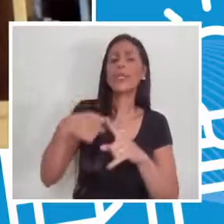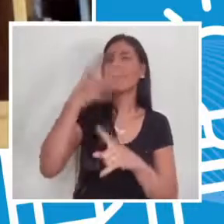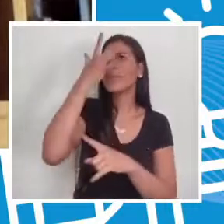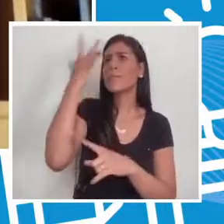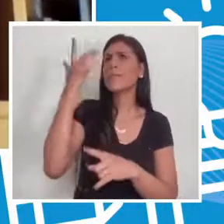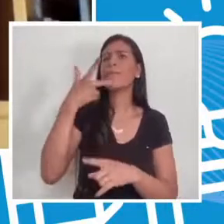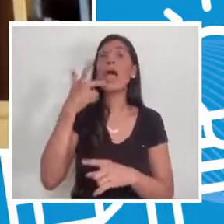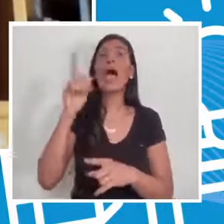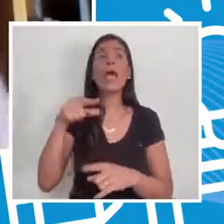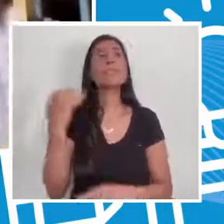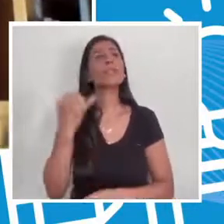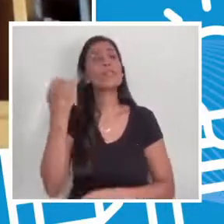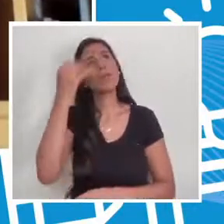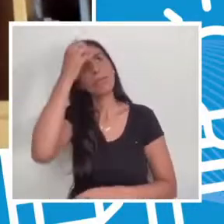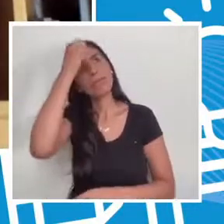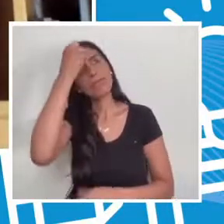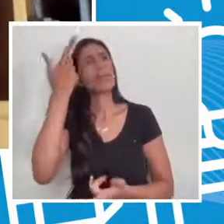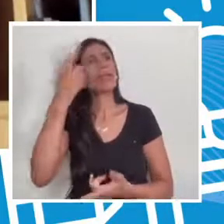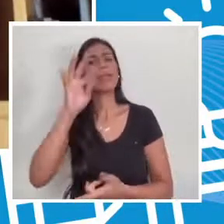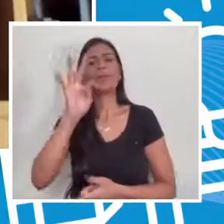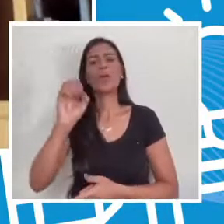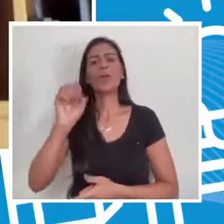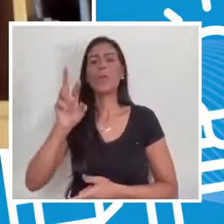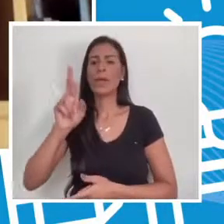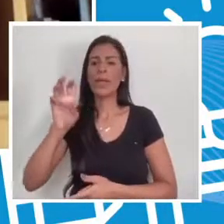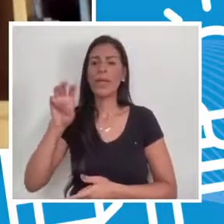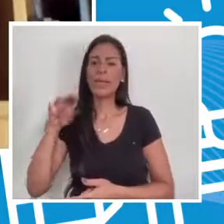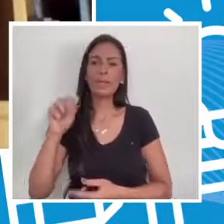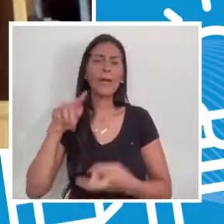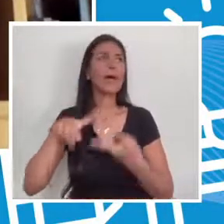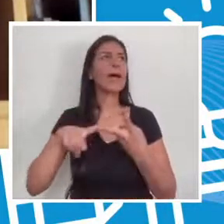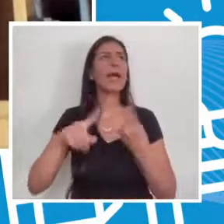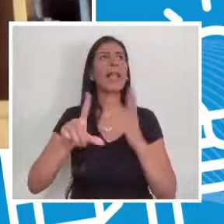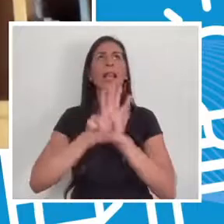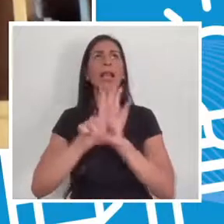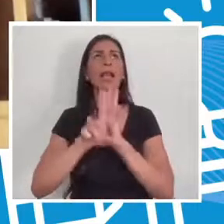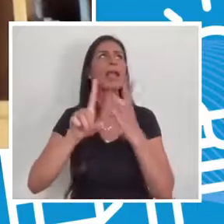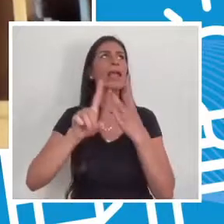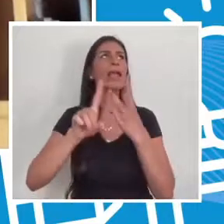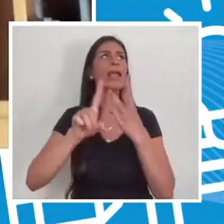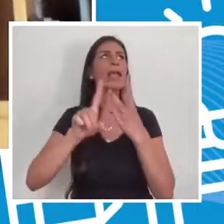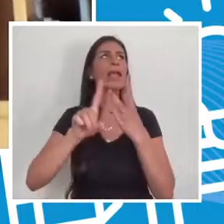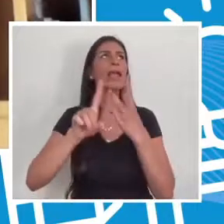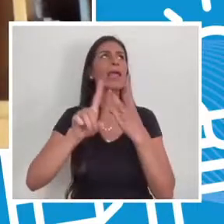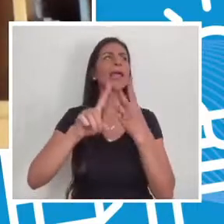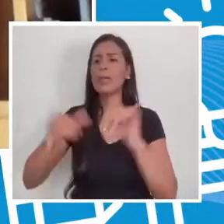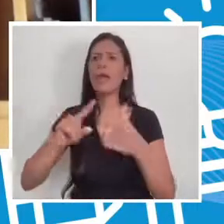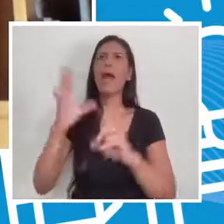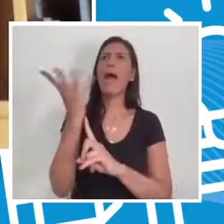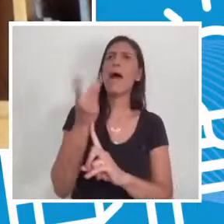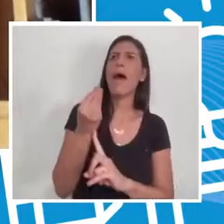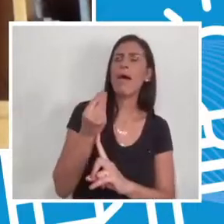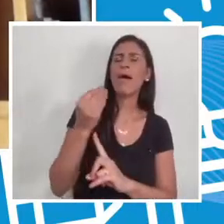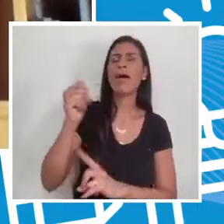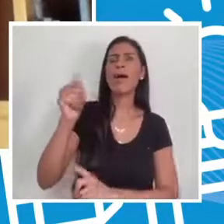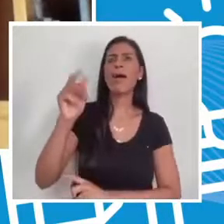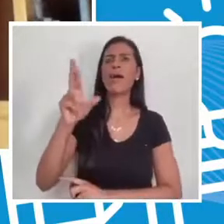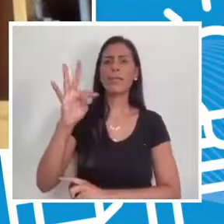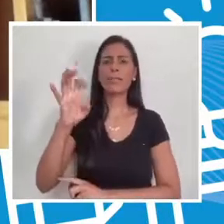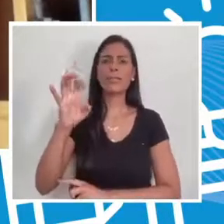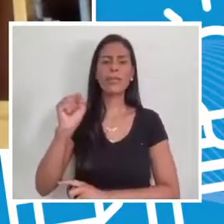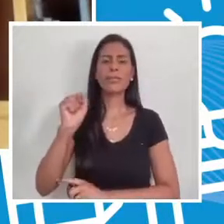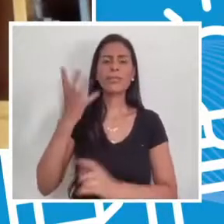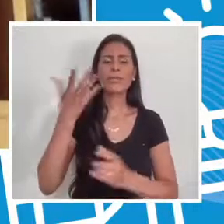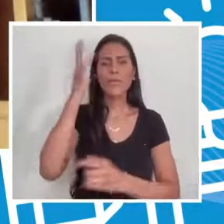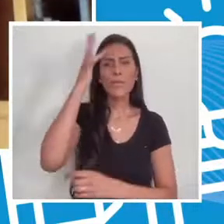lei, uma relação química, alguma coisa relacionada à arte, à filosofia. Não estou